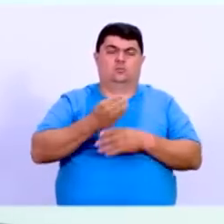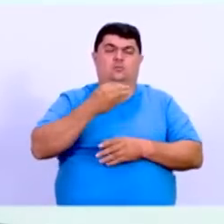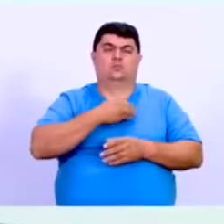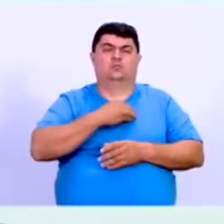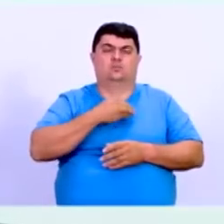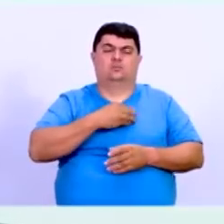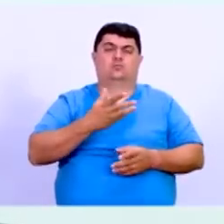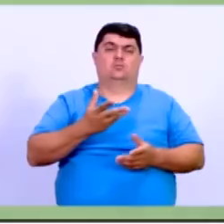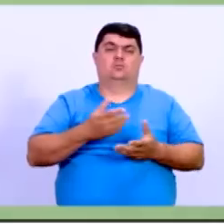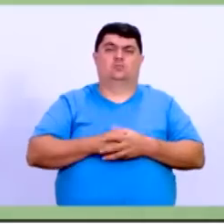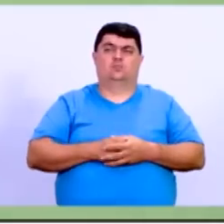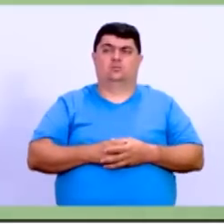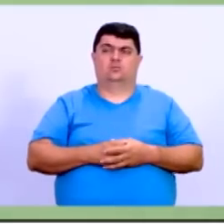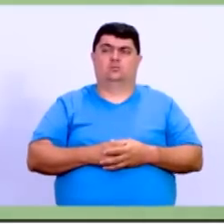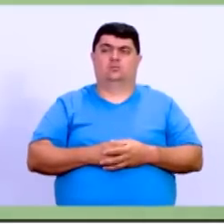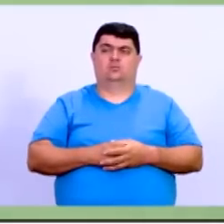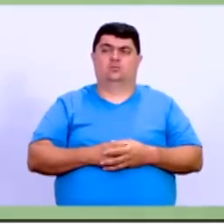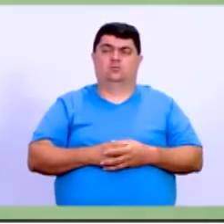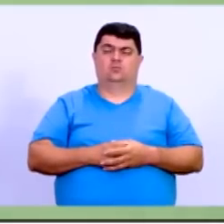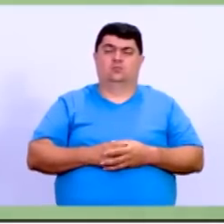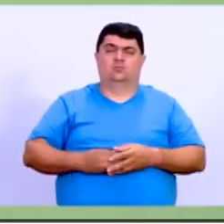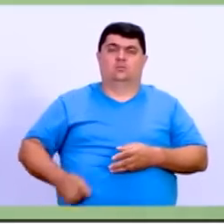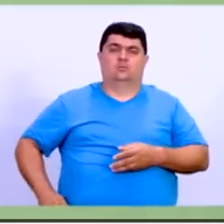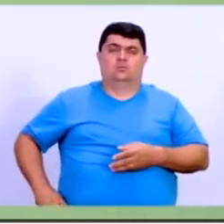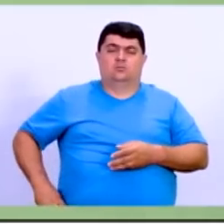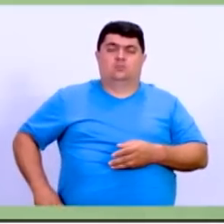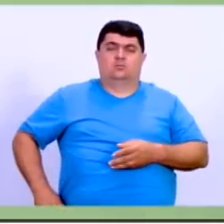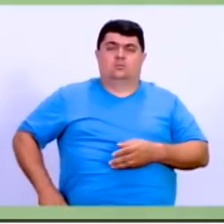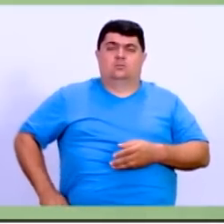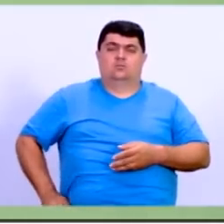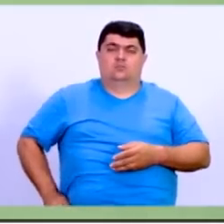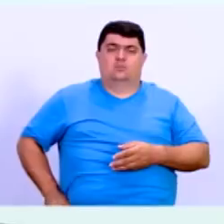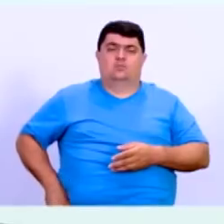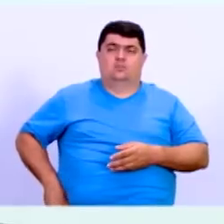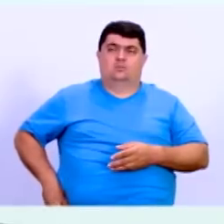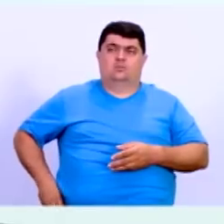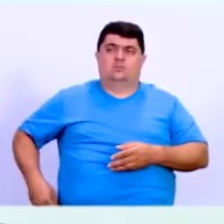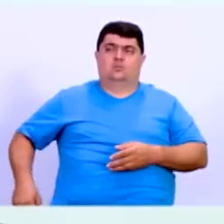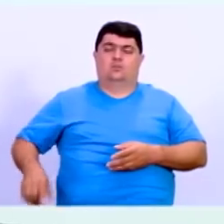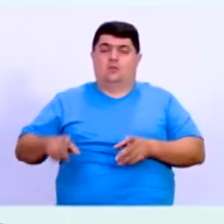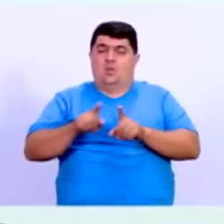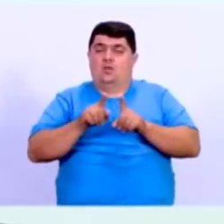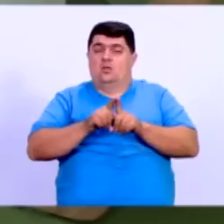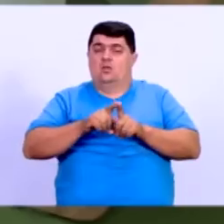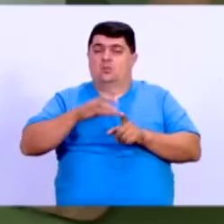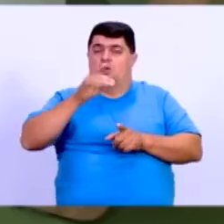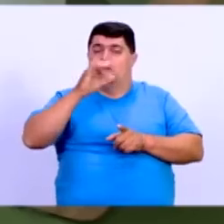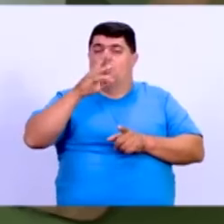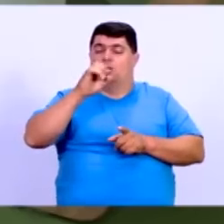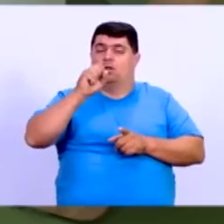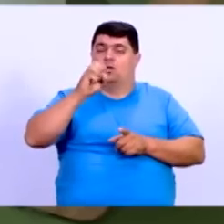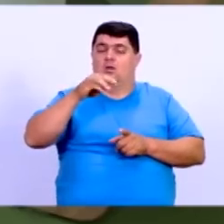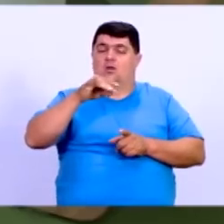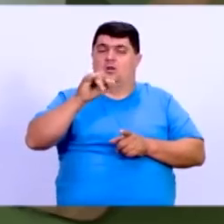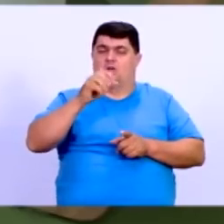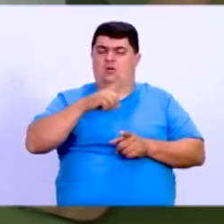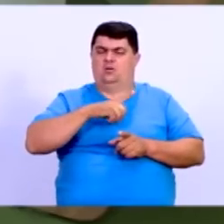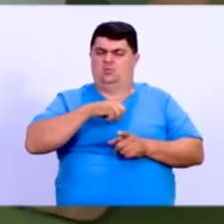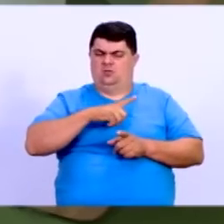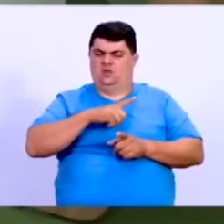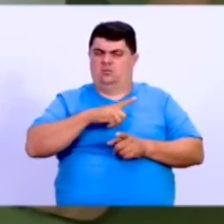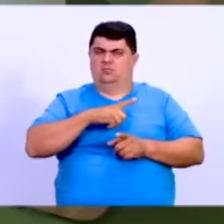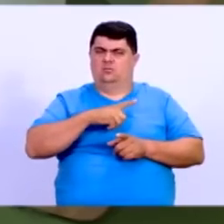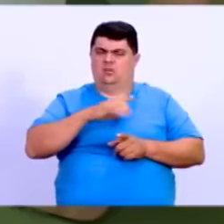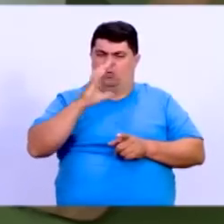dia. Olha aqui comigo. Crimes virtuais. Professor, um ambiente de rede de computador, será que ocorre algum crime virtual ali,